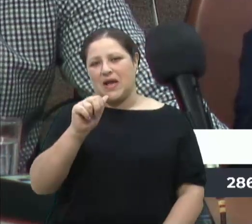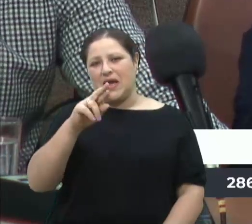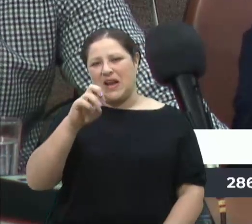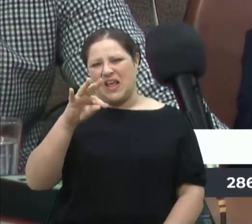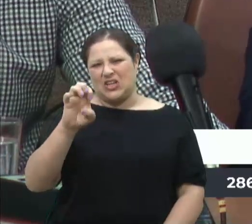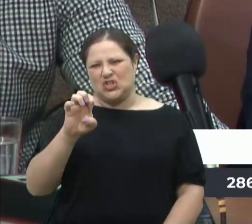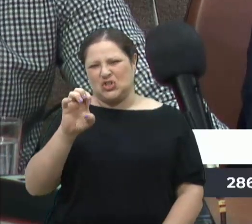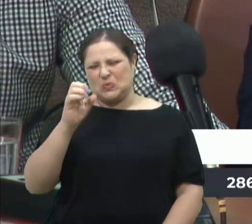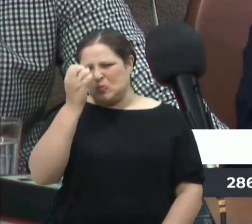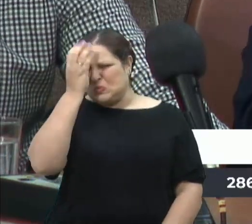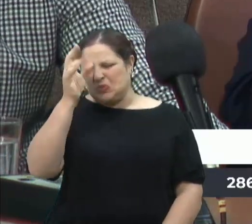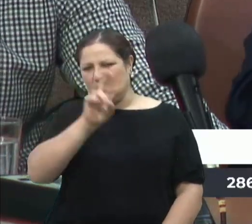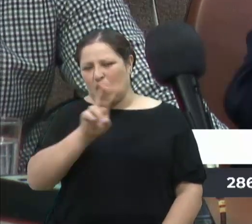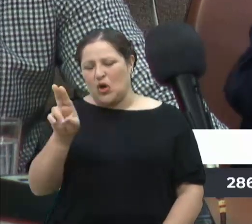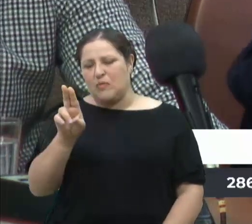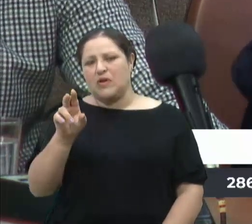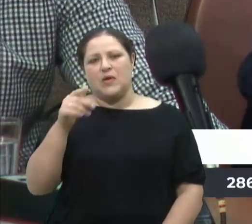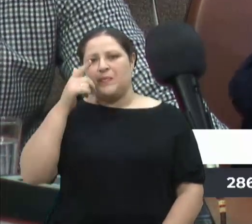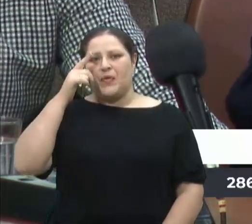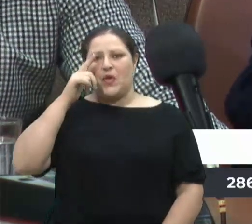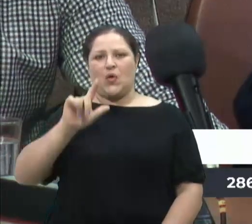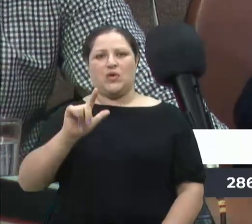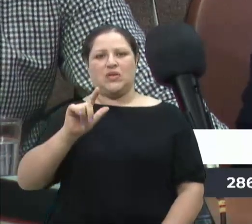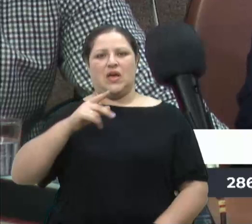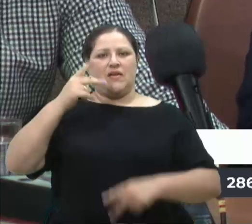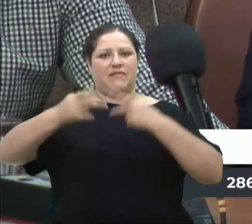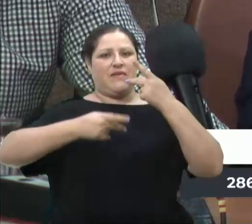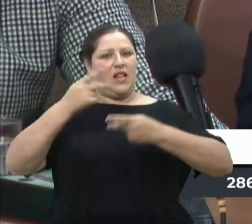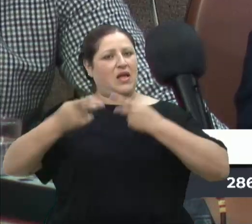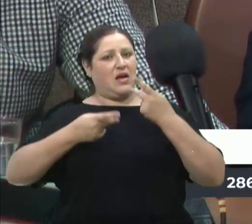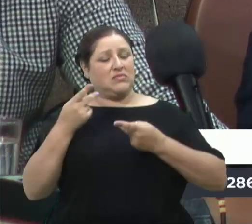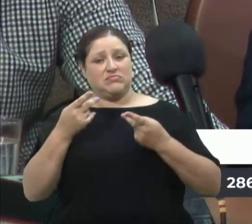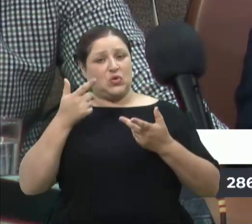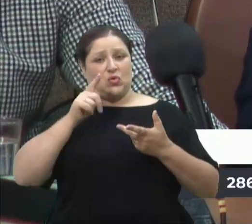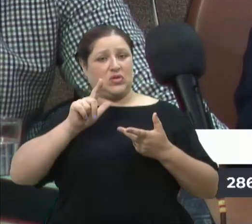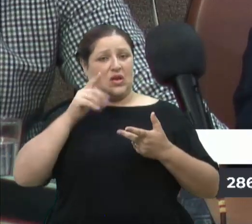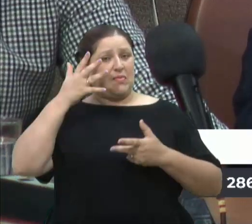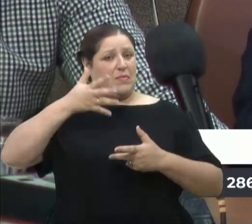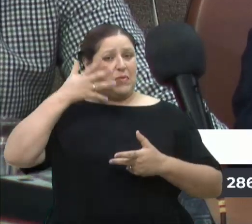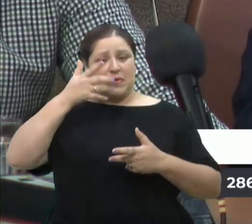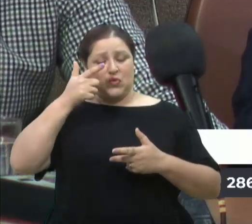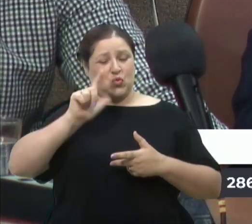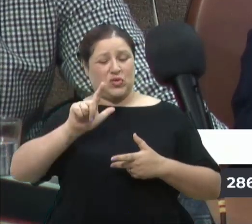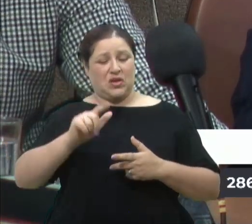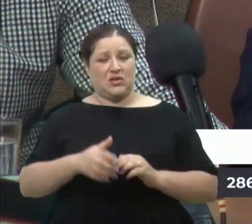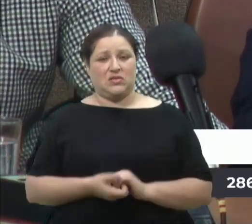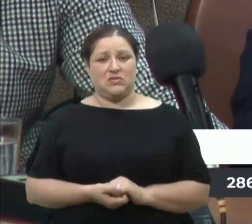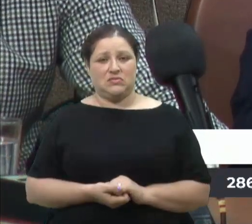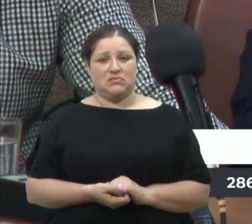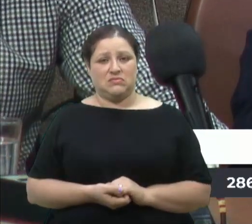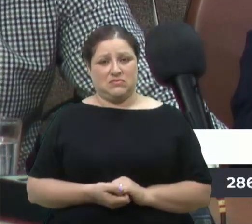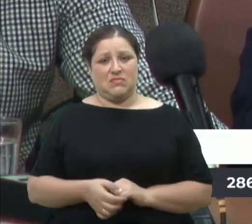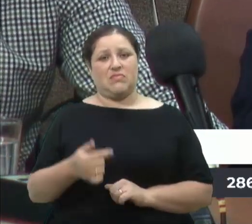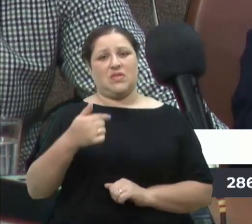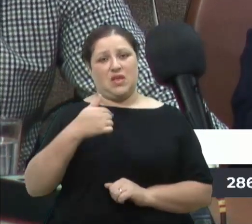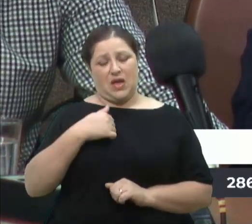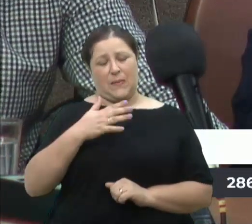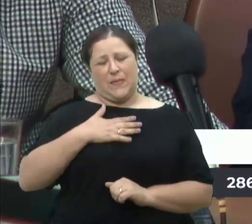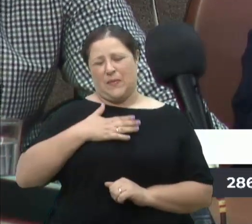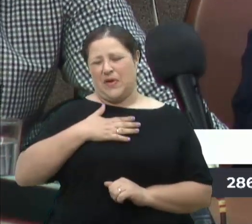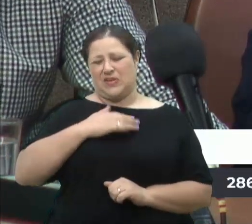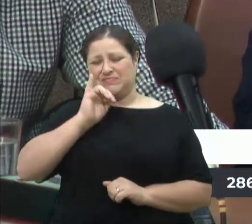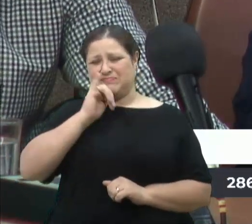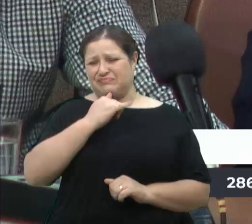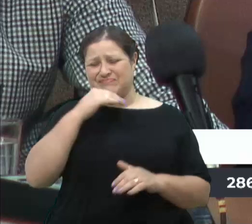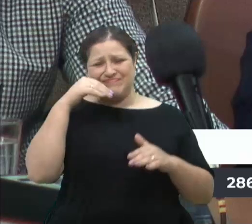enfim ela não consegue se expressar Então o que eu a memória decepção